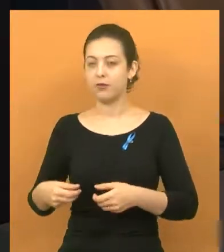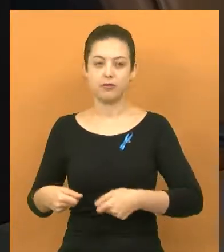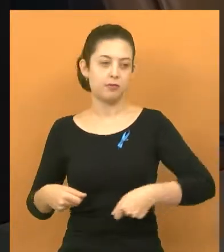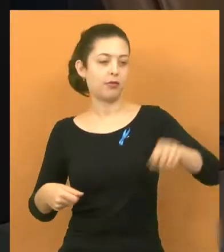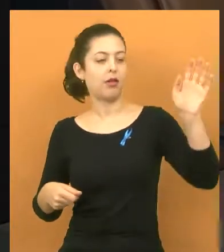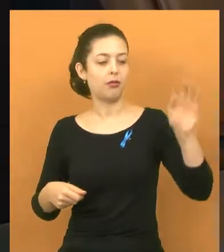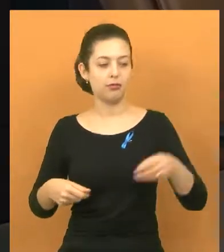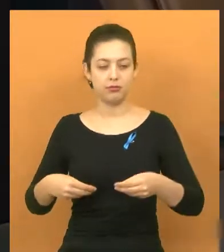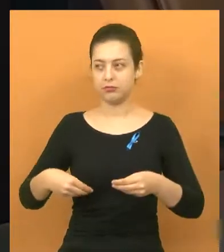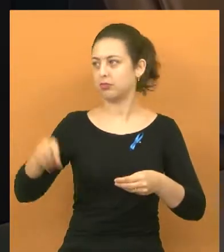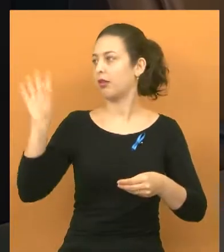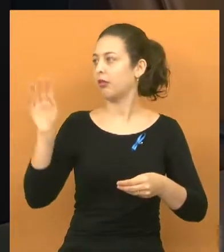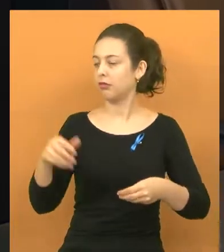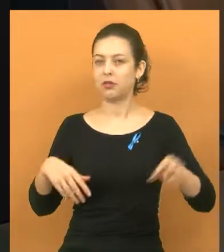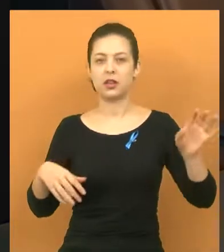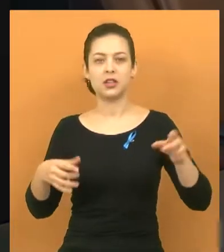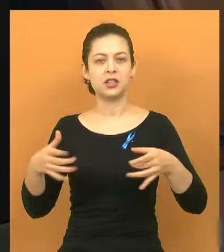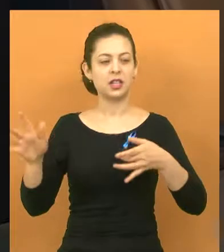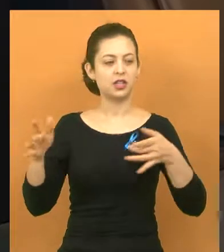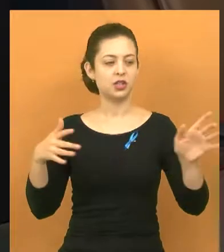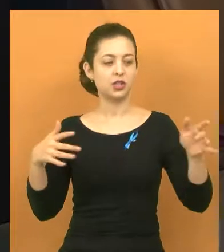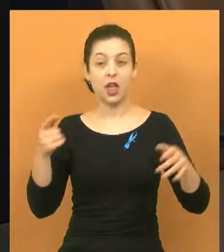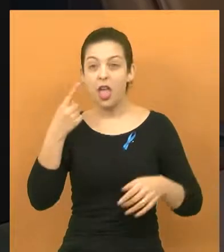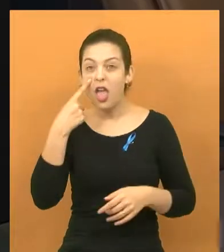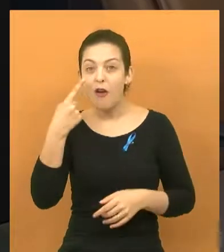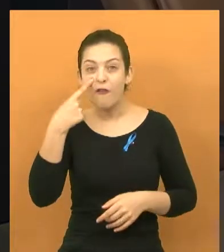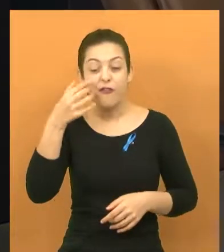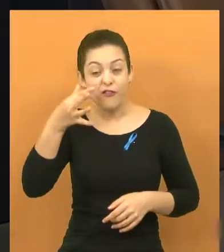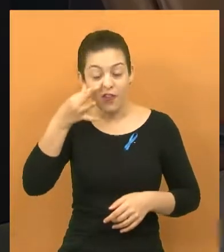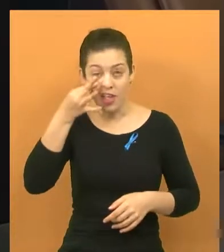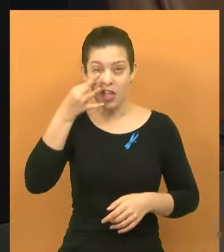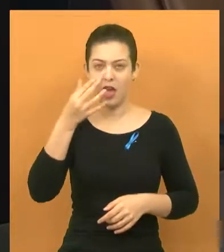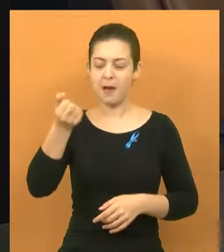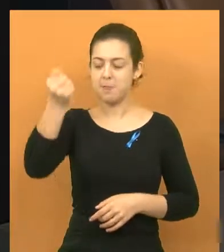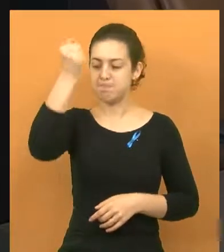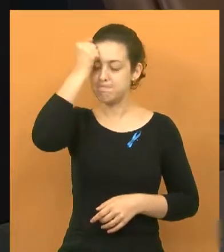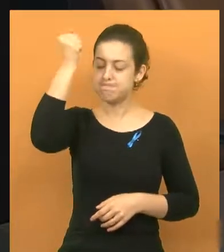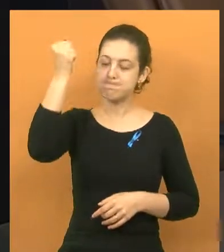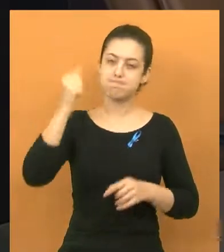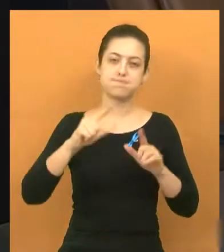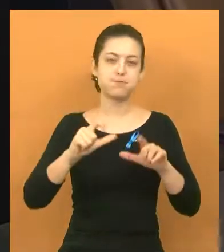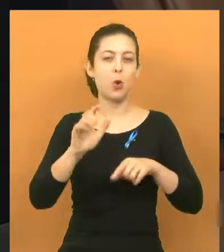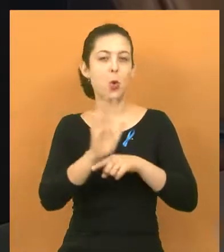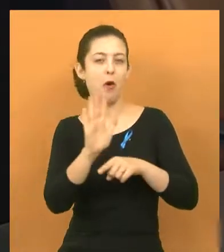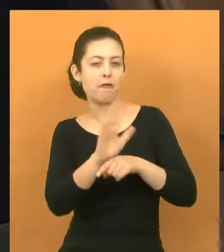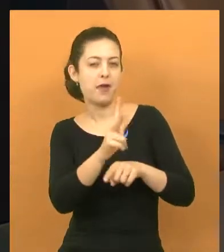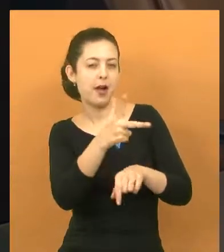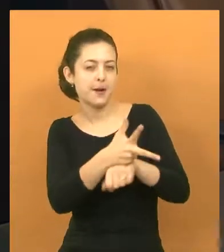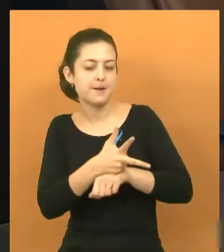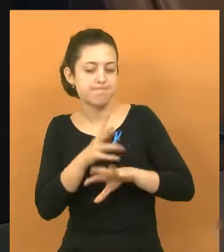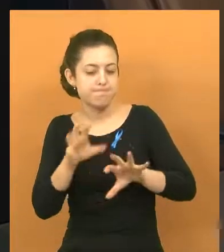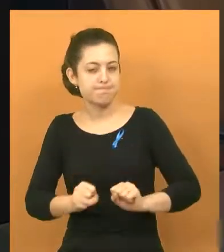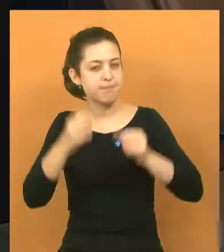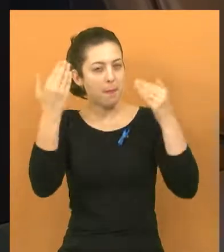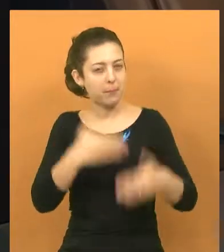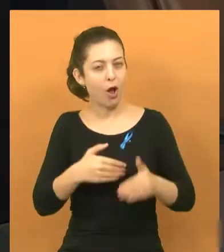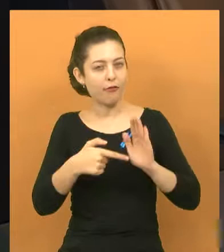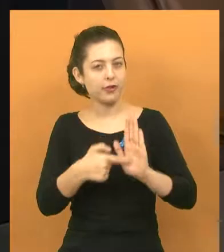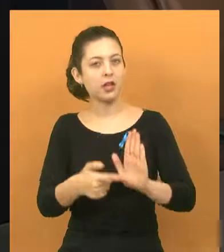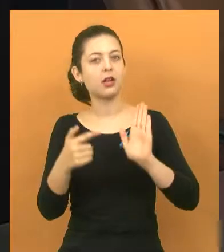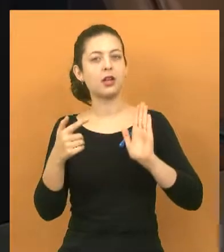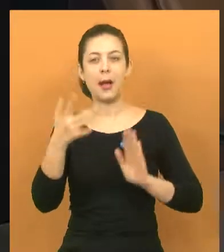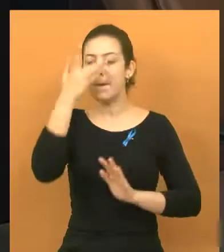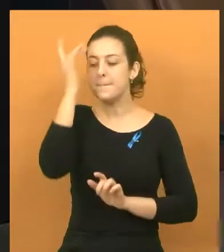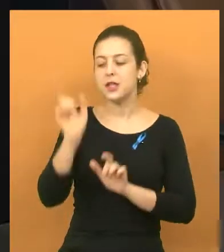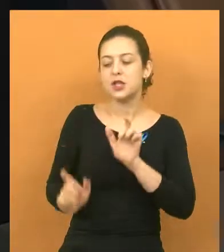sabe? Mais à frente, mais uma sacolinha e descarta. Eu vi isso. Eu me arrependi de não ter filmado aquilo lá para poder ter a prova na mão, né? Mas, para você ver, essas